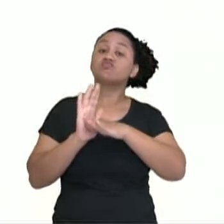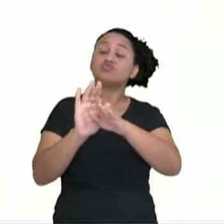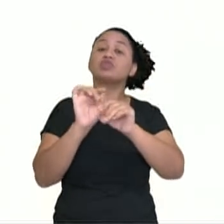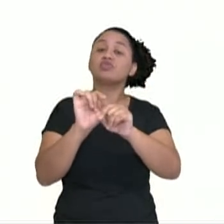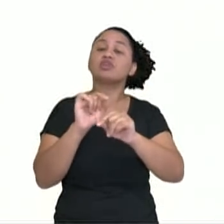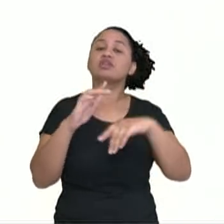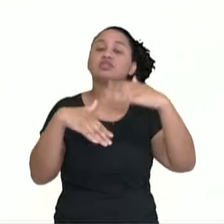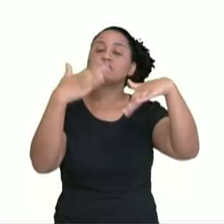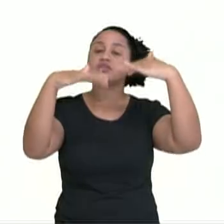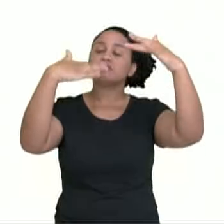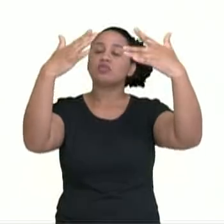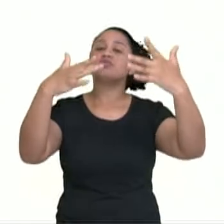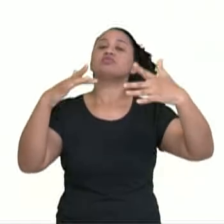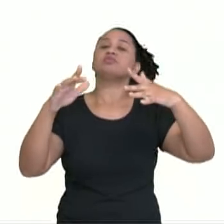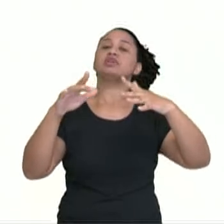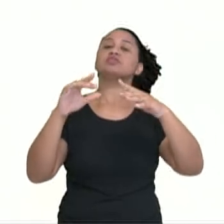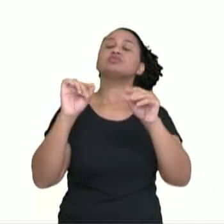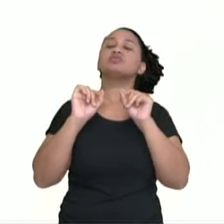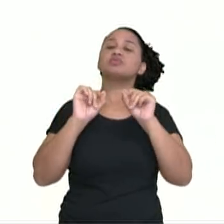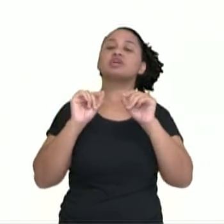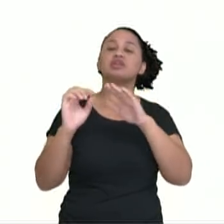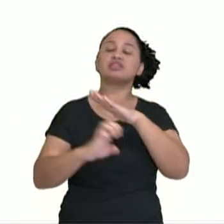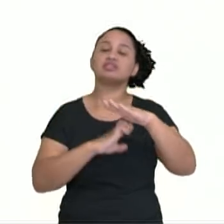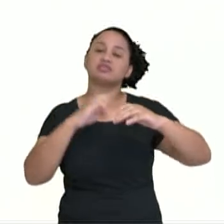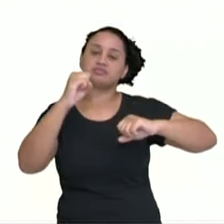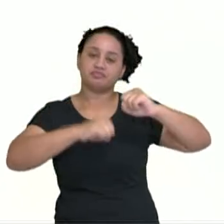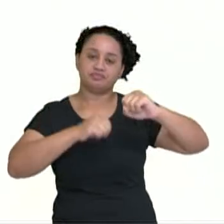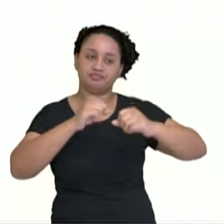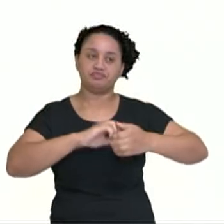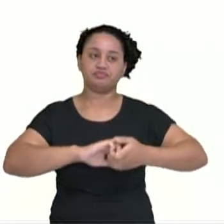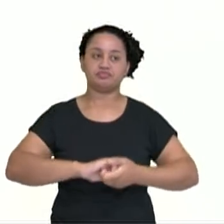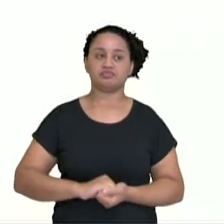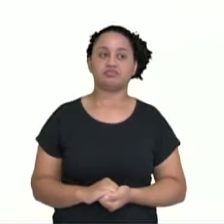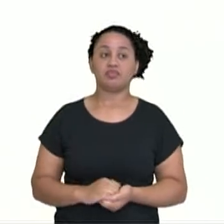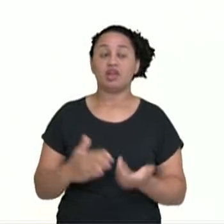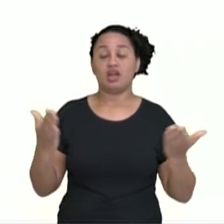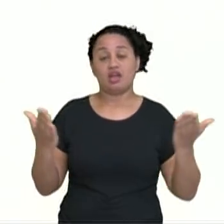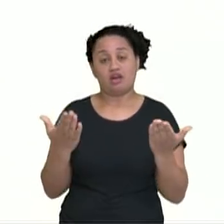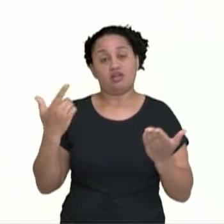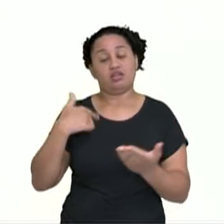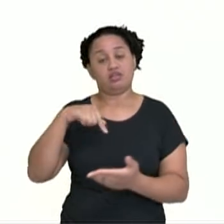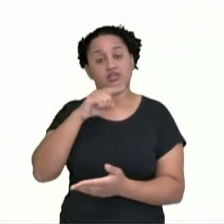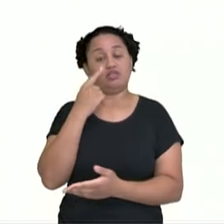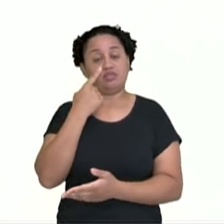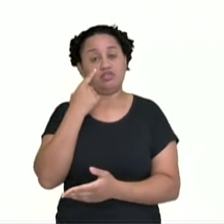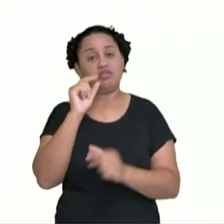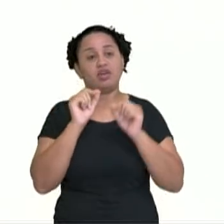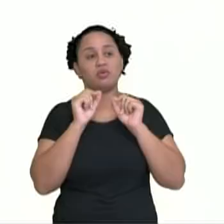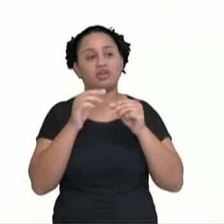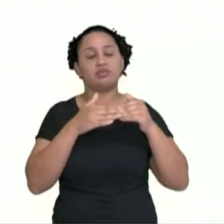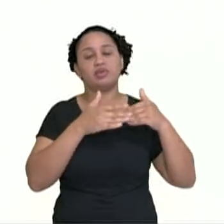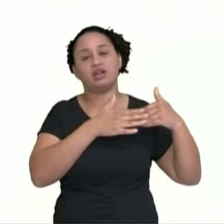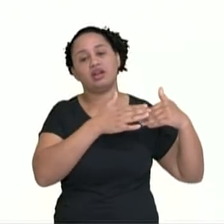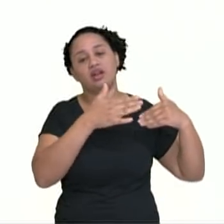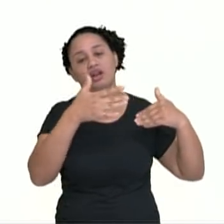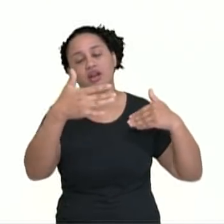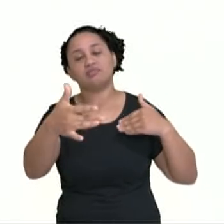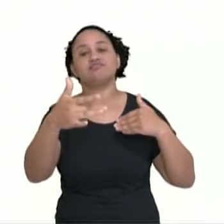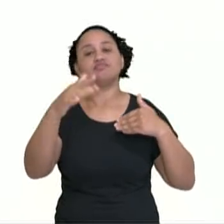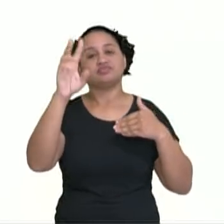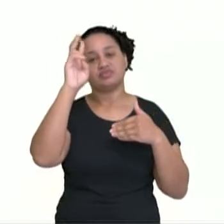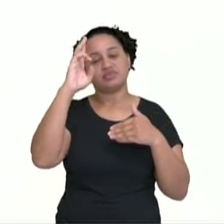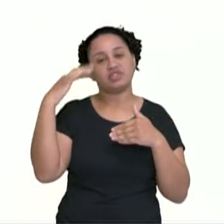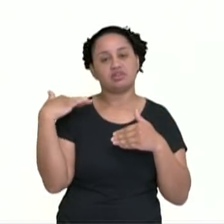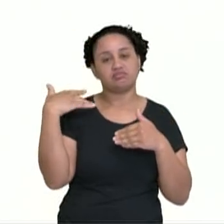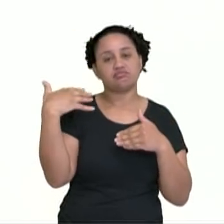o desenvolvimento industrial. E agora, a gente vai ver o seguinte, que ao longo da história,